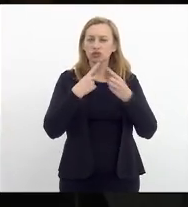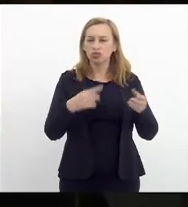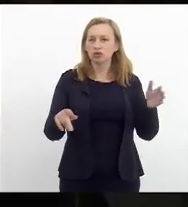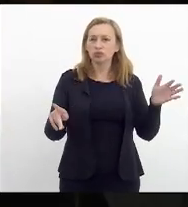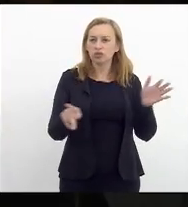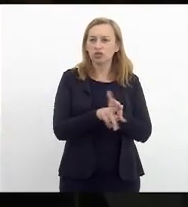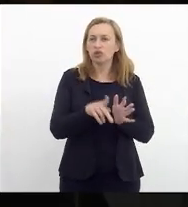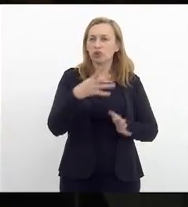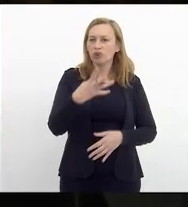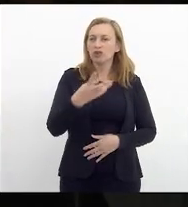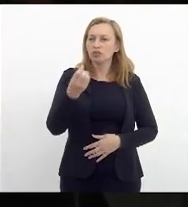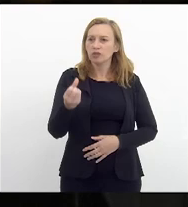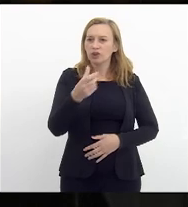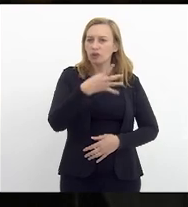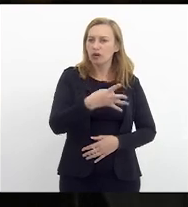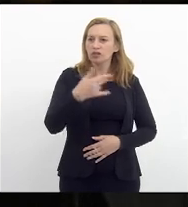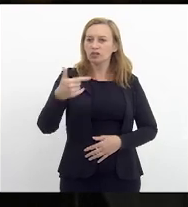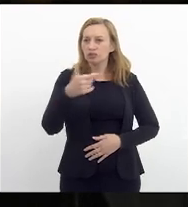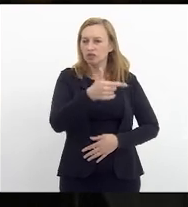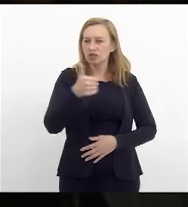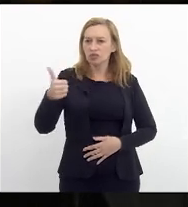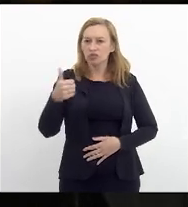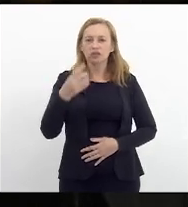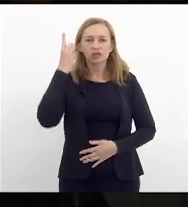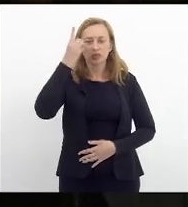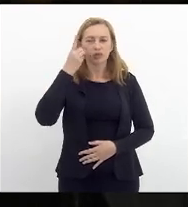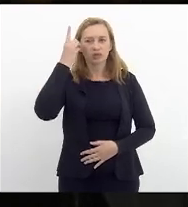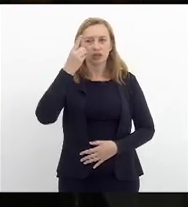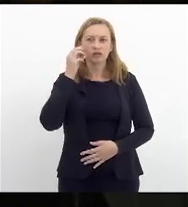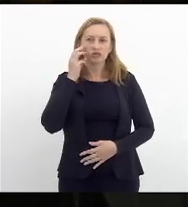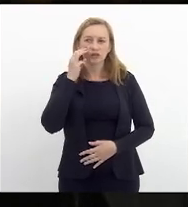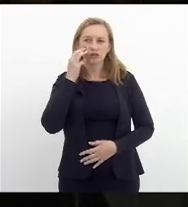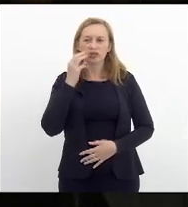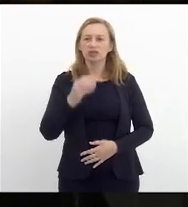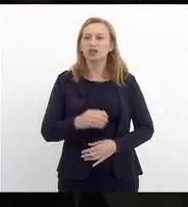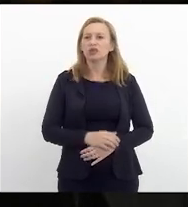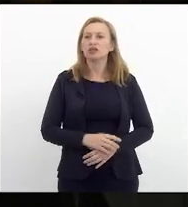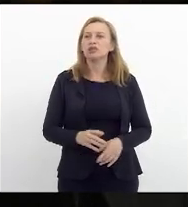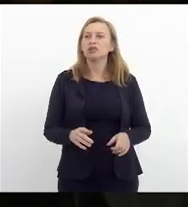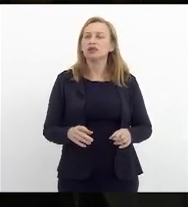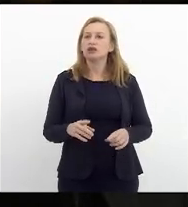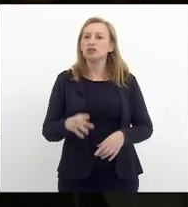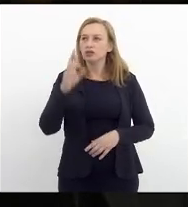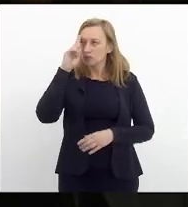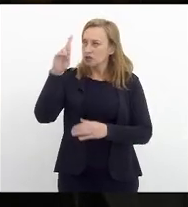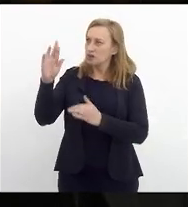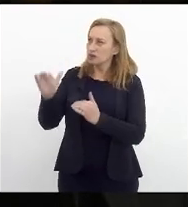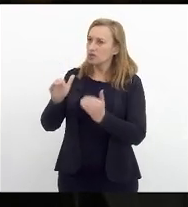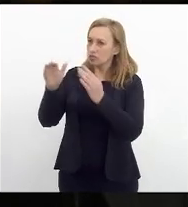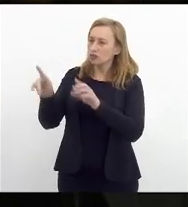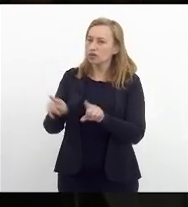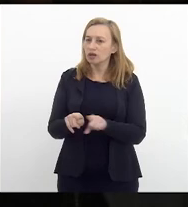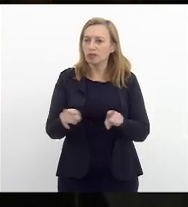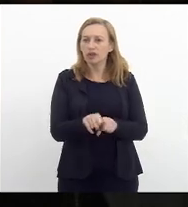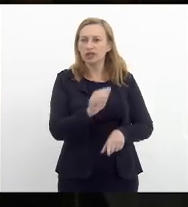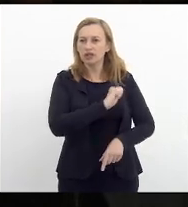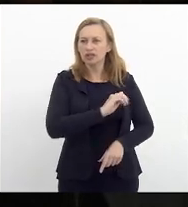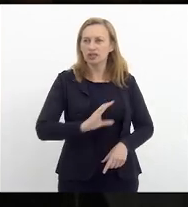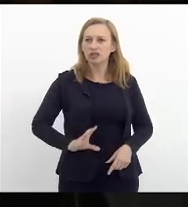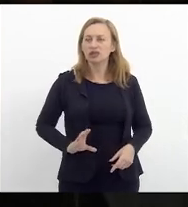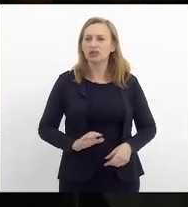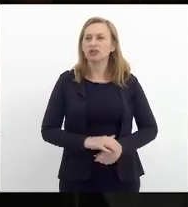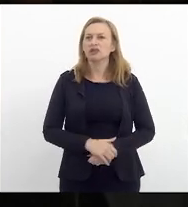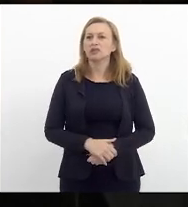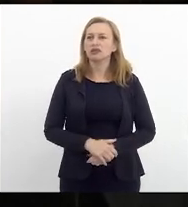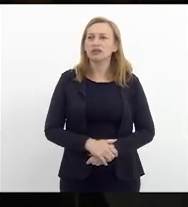4642-2021, de autoria do deputado Valdec Carneiro, de autoria de Vossa Excelência, deputado André Siciliano, de autoria